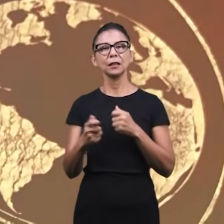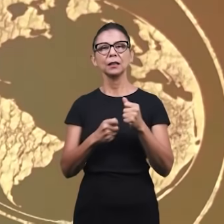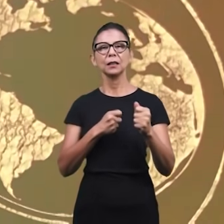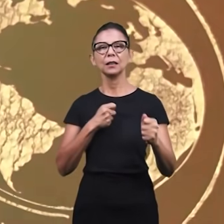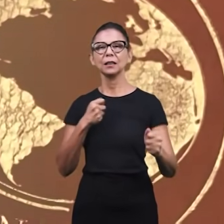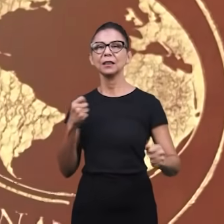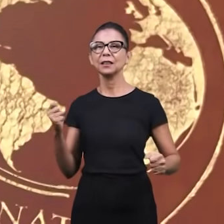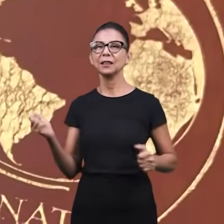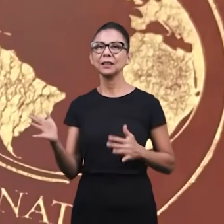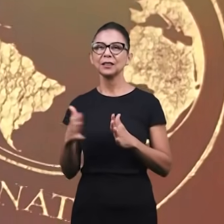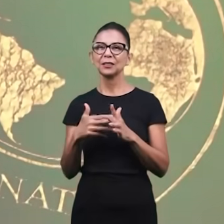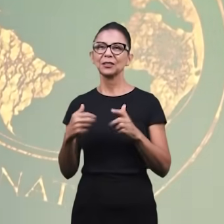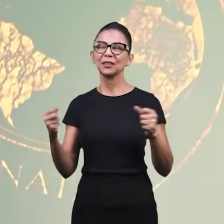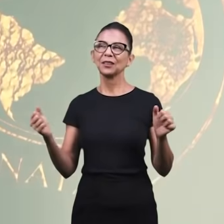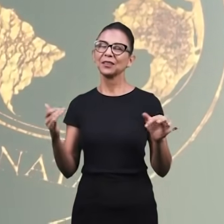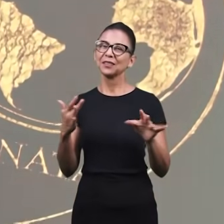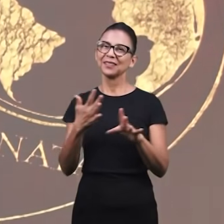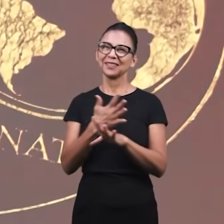Aleluia,